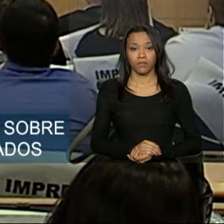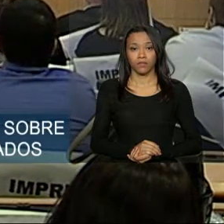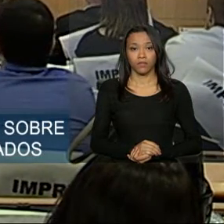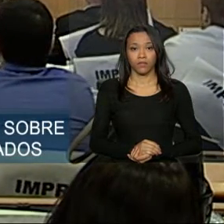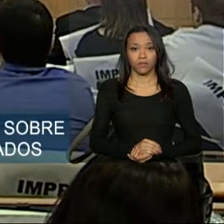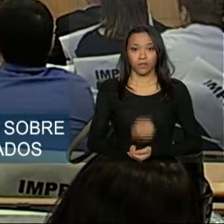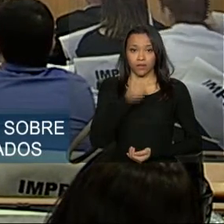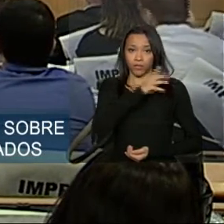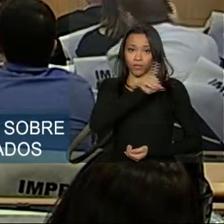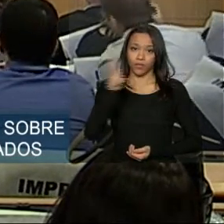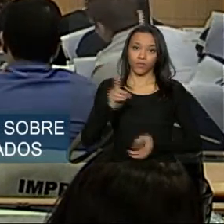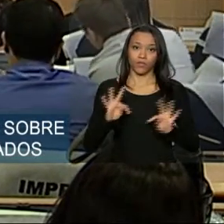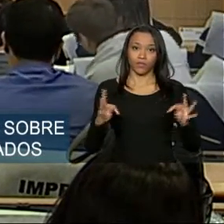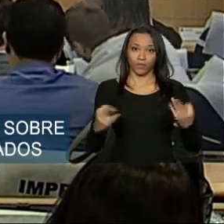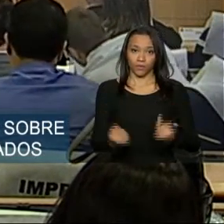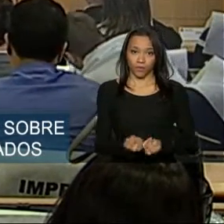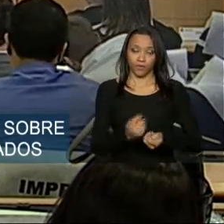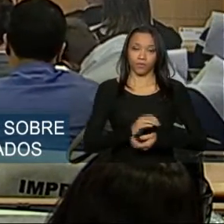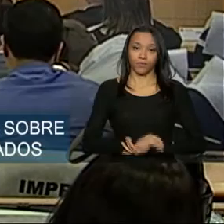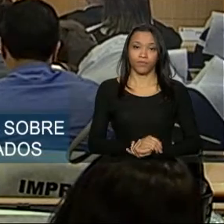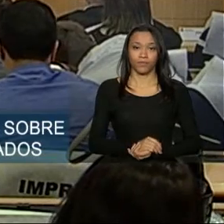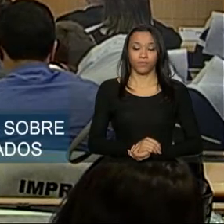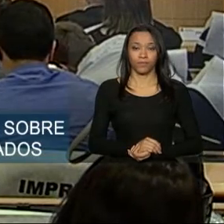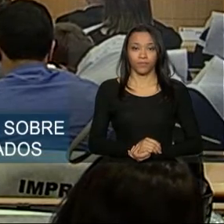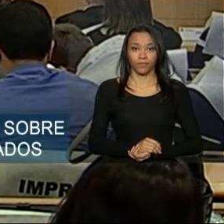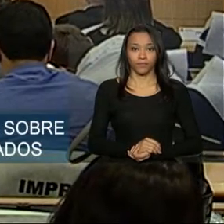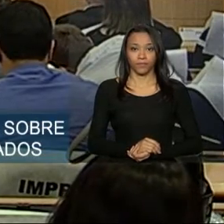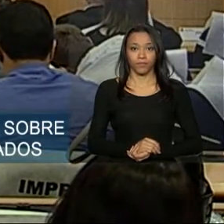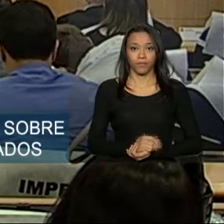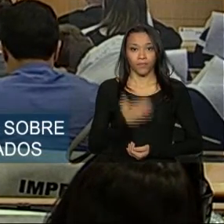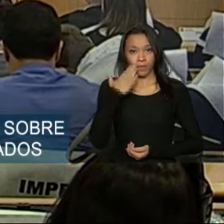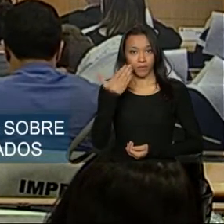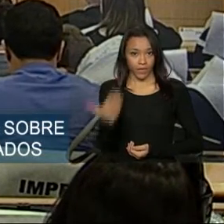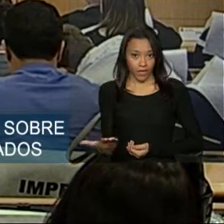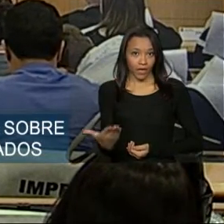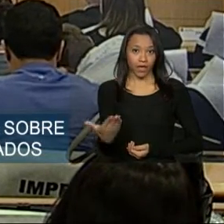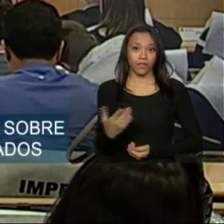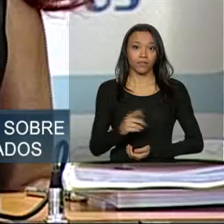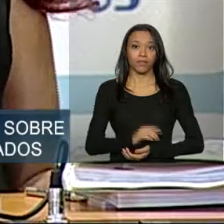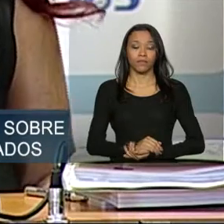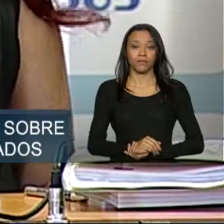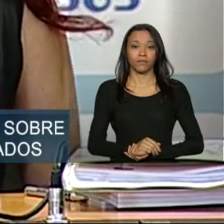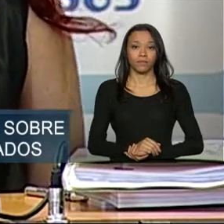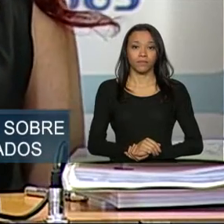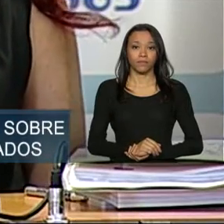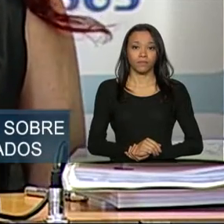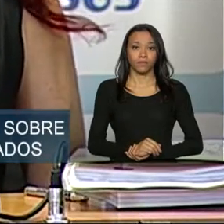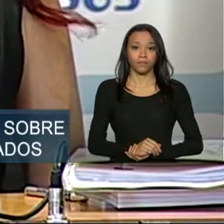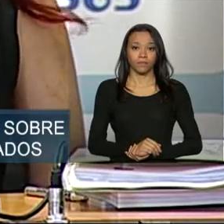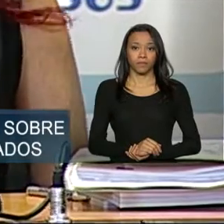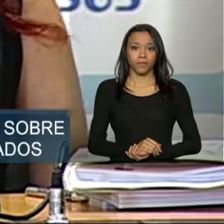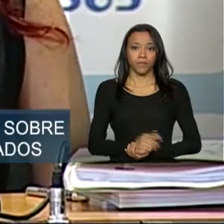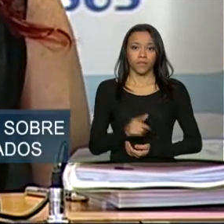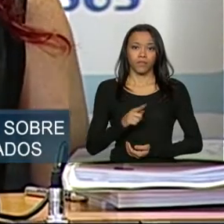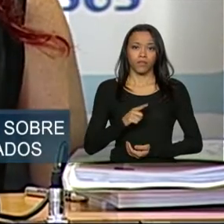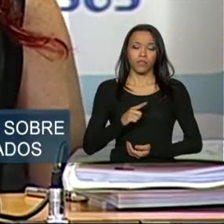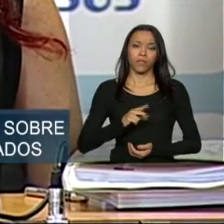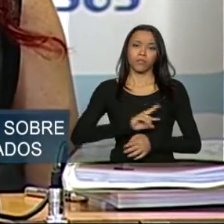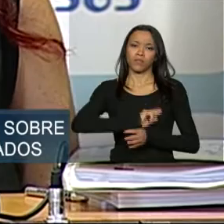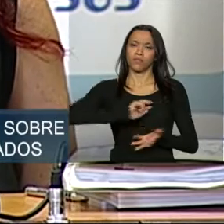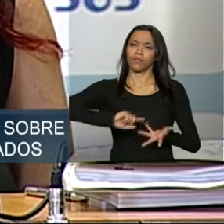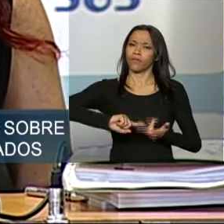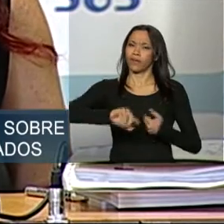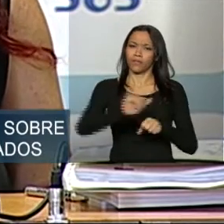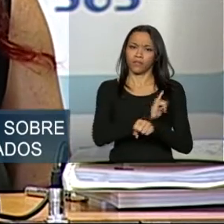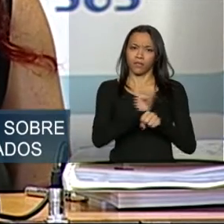Bom dia a todas e a todos. Obrigada, ministro. Então, o Ministério tem um conjunto de estratégias para a melhoria do consumo da população